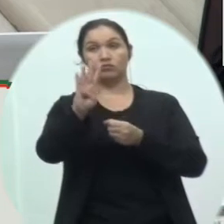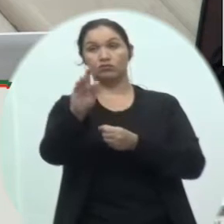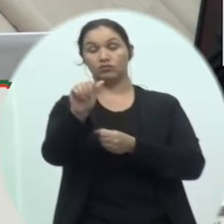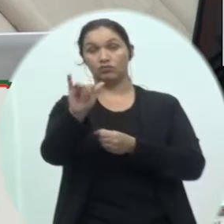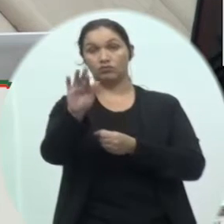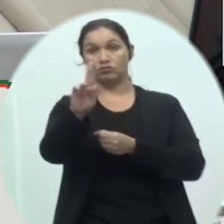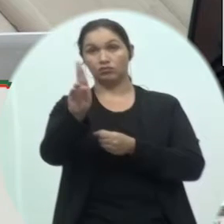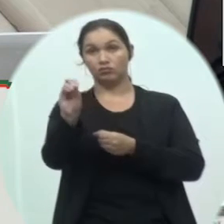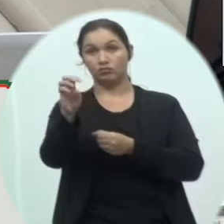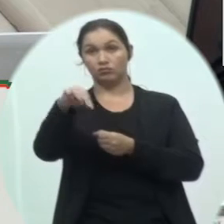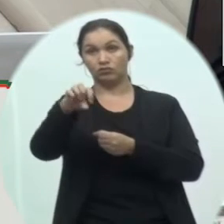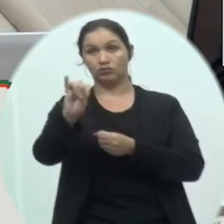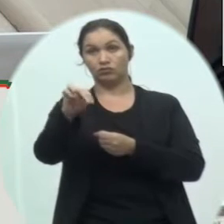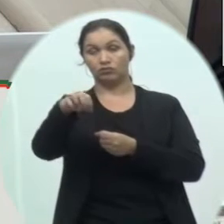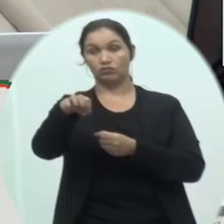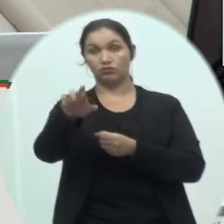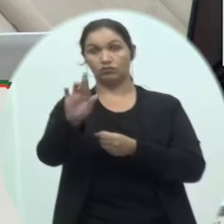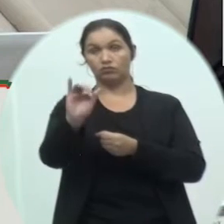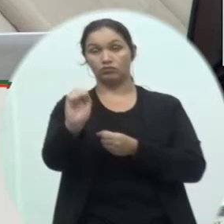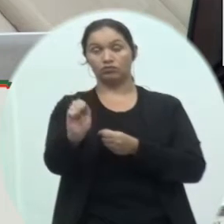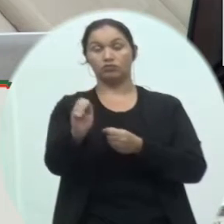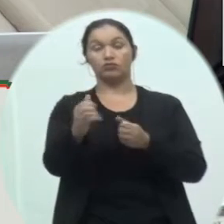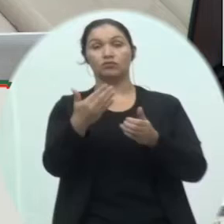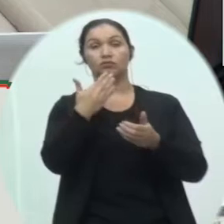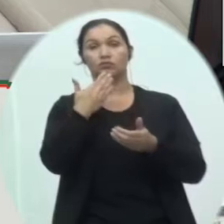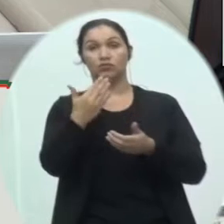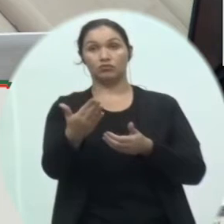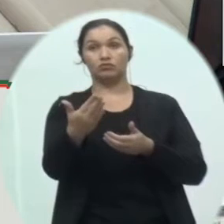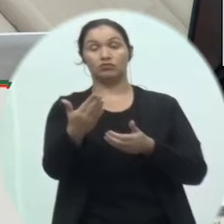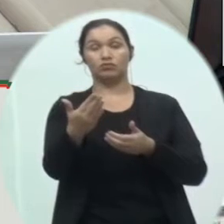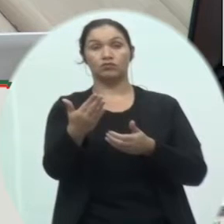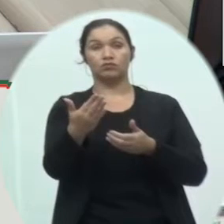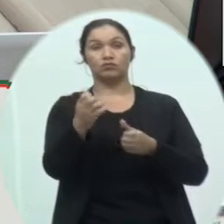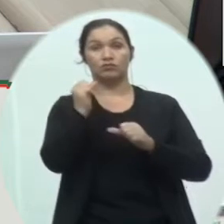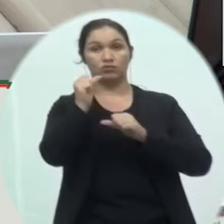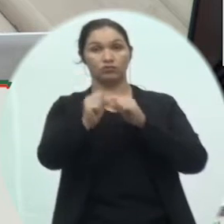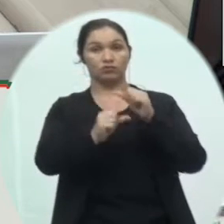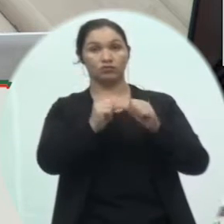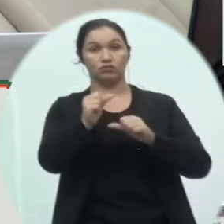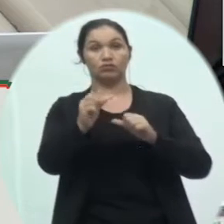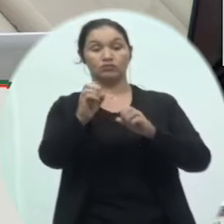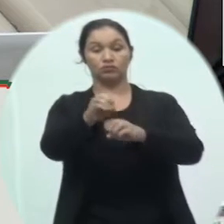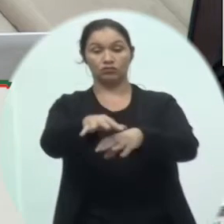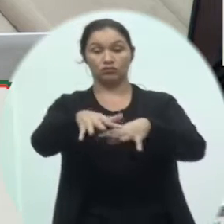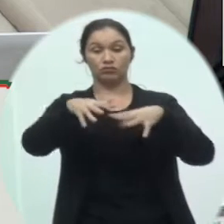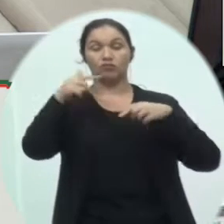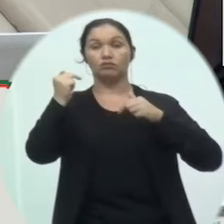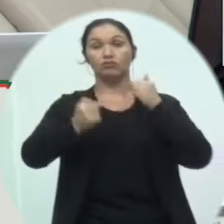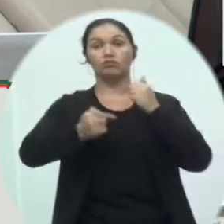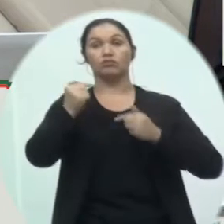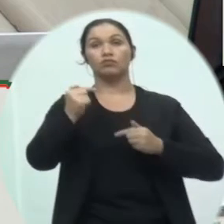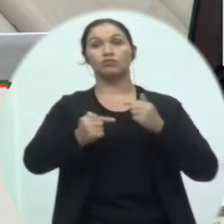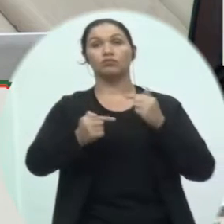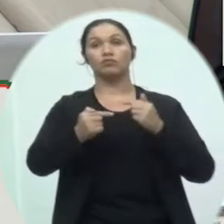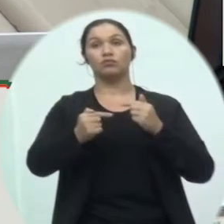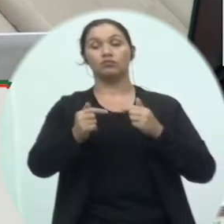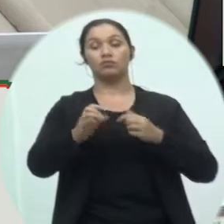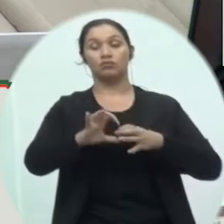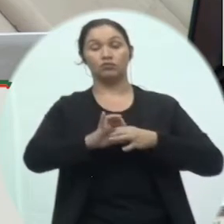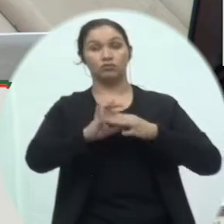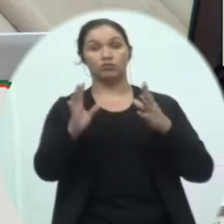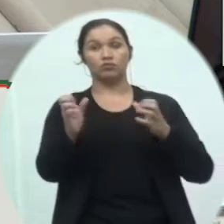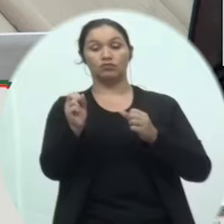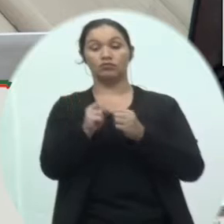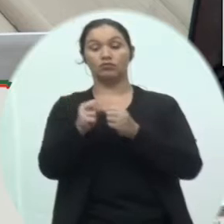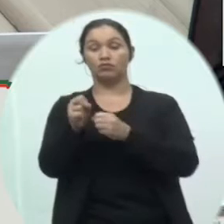visa alteração e delimitação em atendimento à audiência pública realizada no ano de 2018. A Comissão de